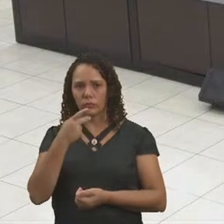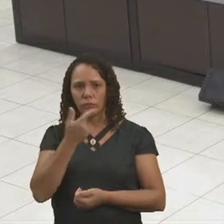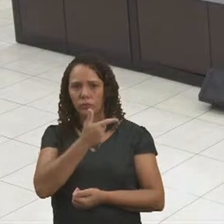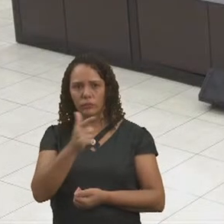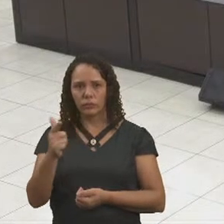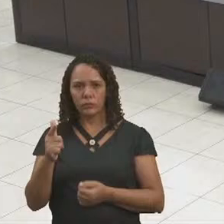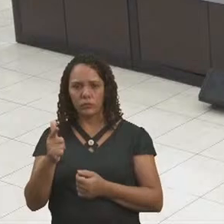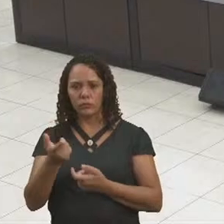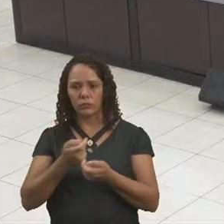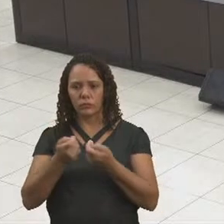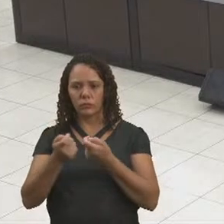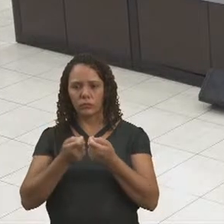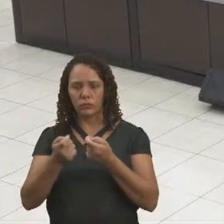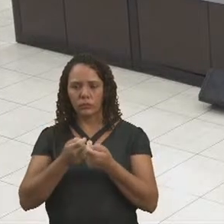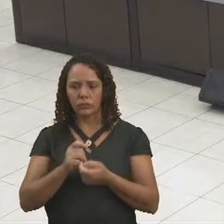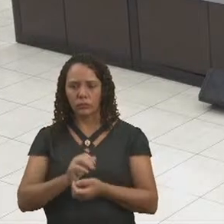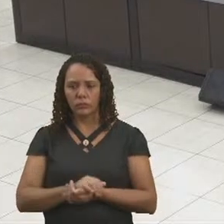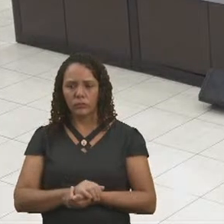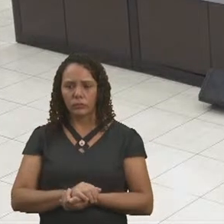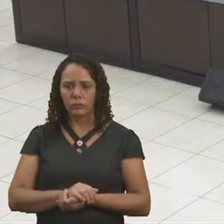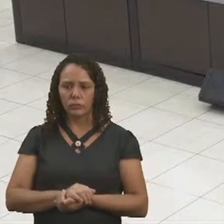agora? Não foi.